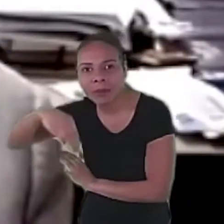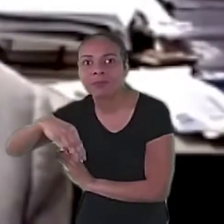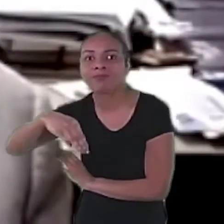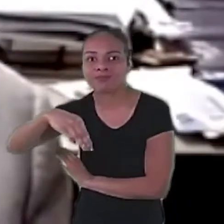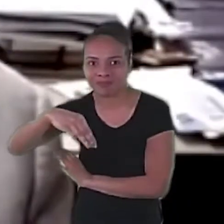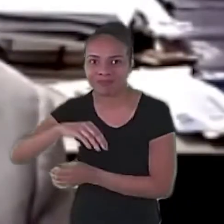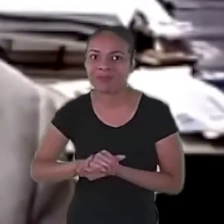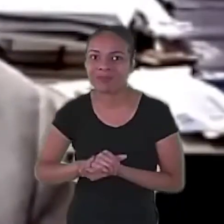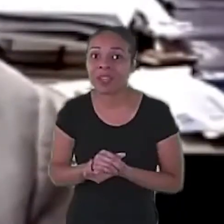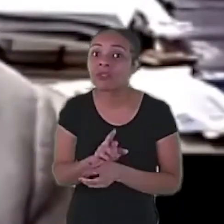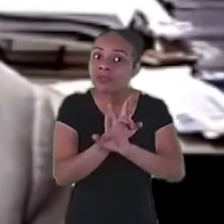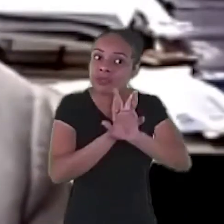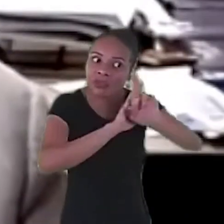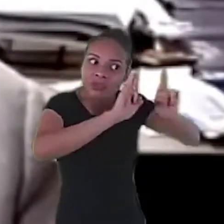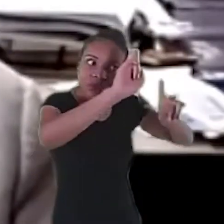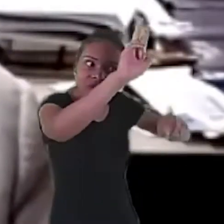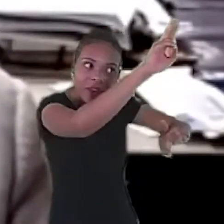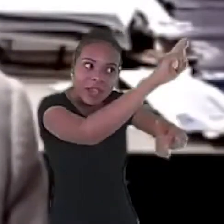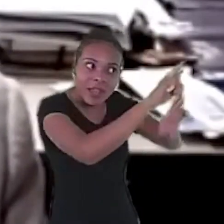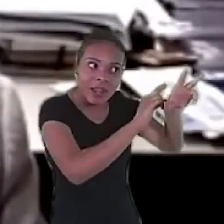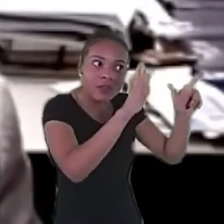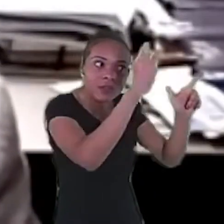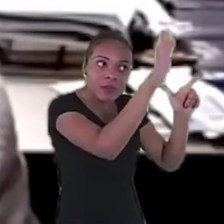Ou seja, uma convivência com